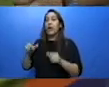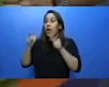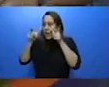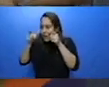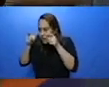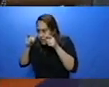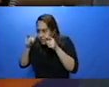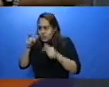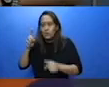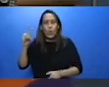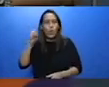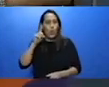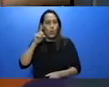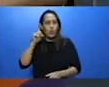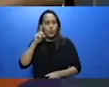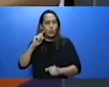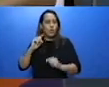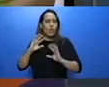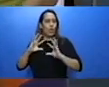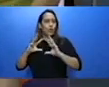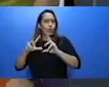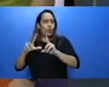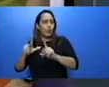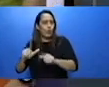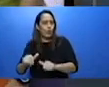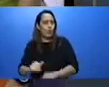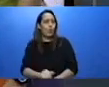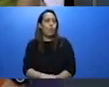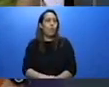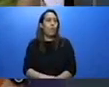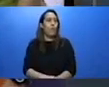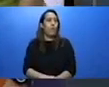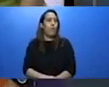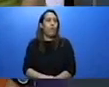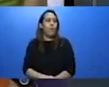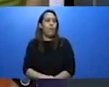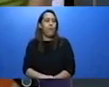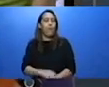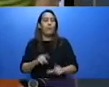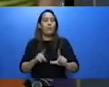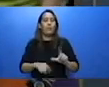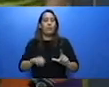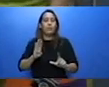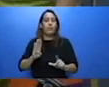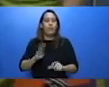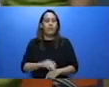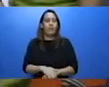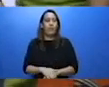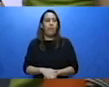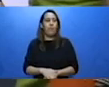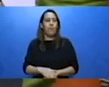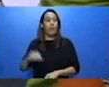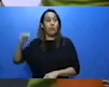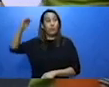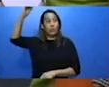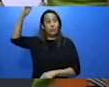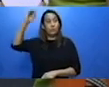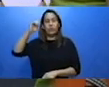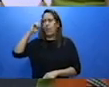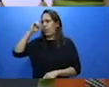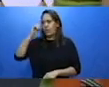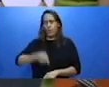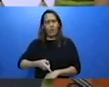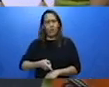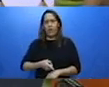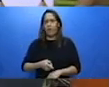Deu certinho, partimos para a próxima. B. Os adultos não mandavam e todas